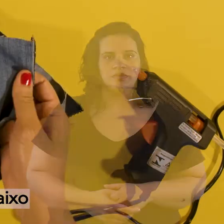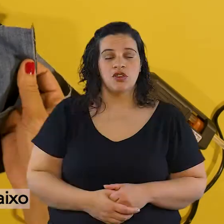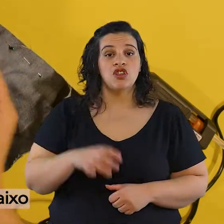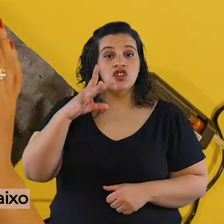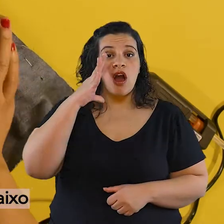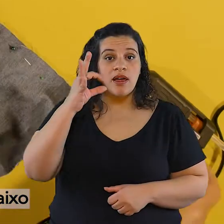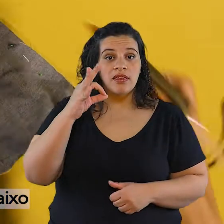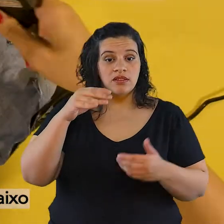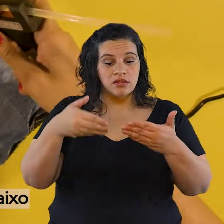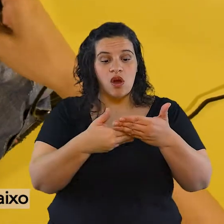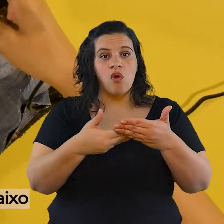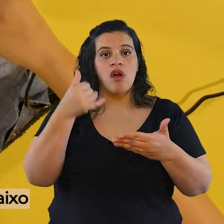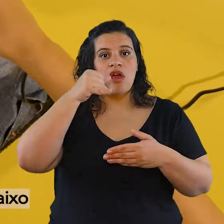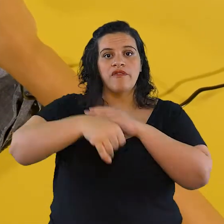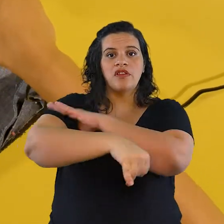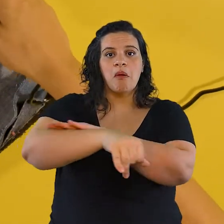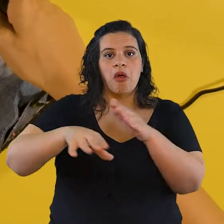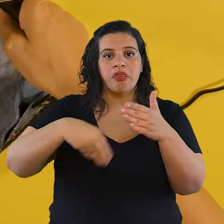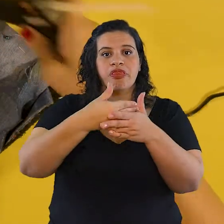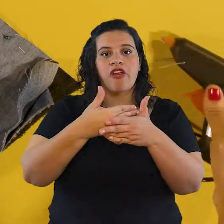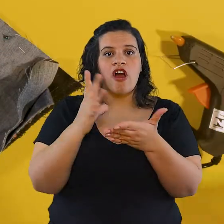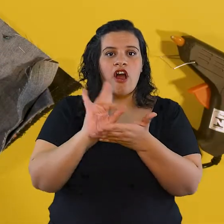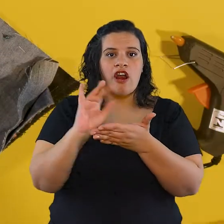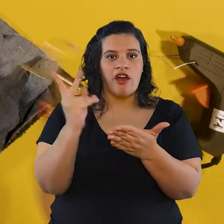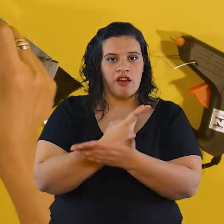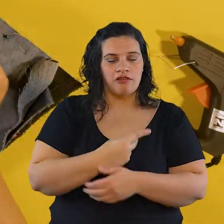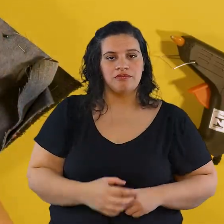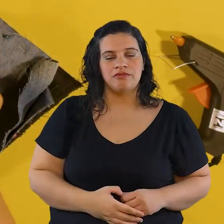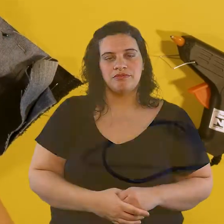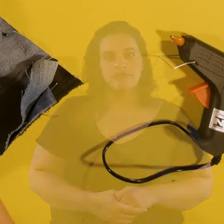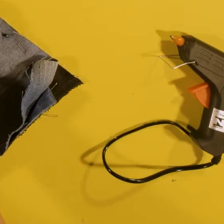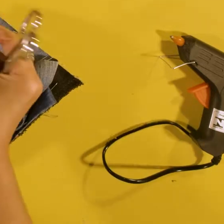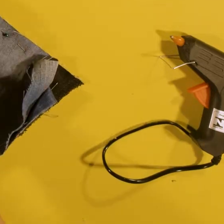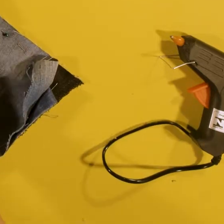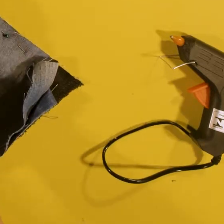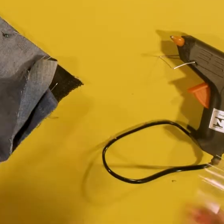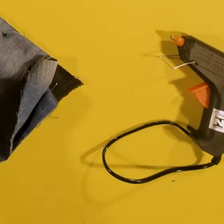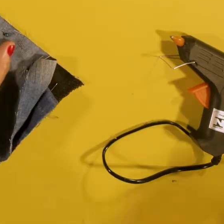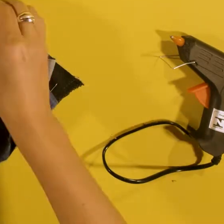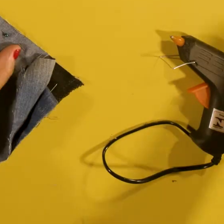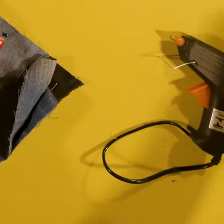Só fica atenta com a manga que tá embaixo para não colar a manga aonde não for.